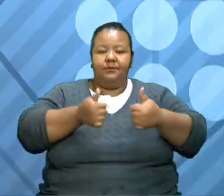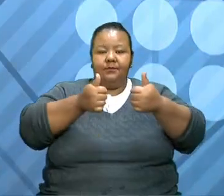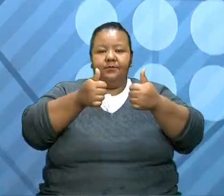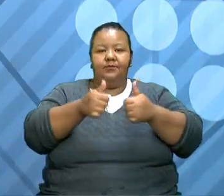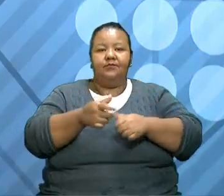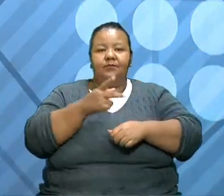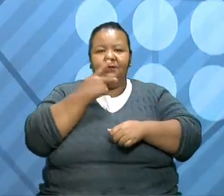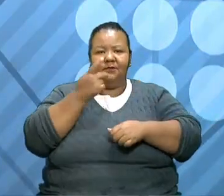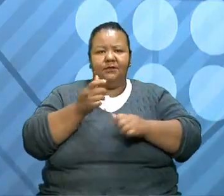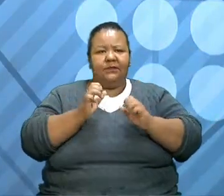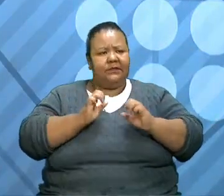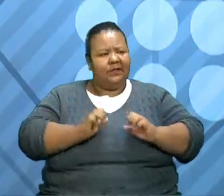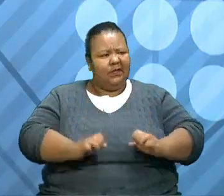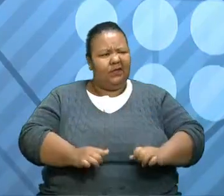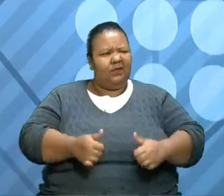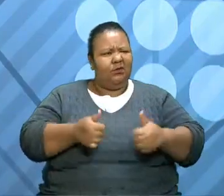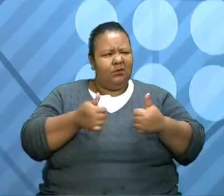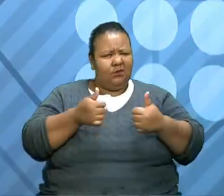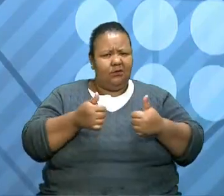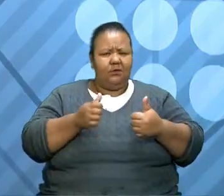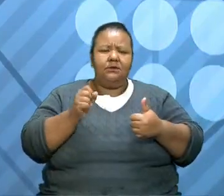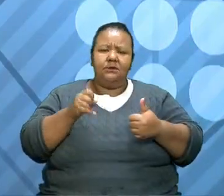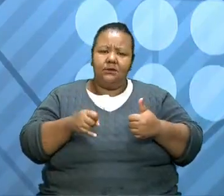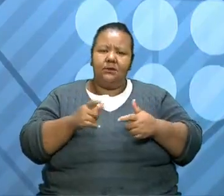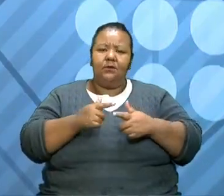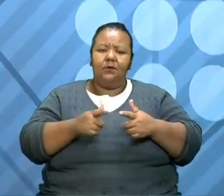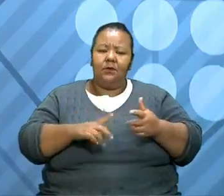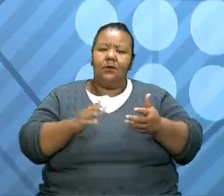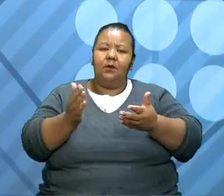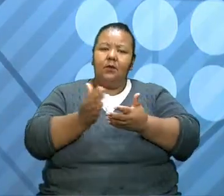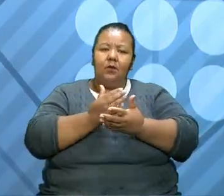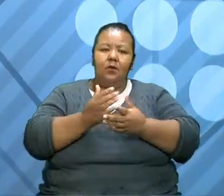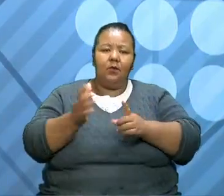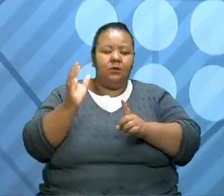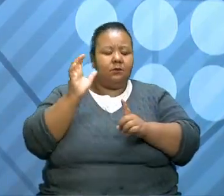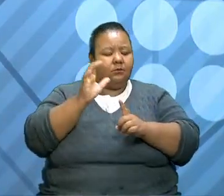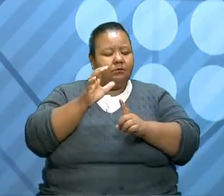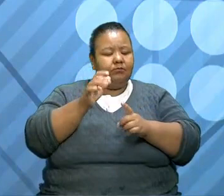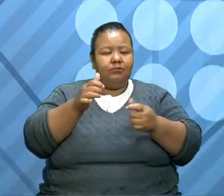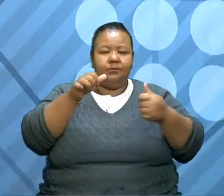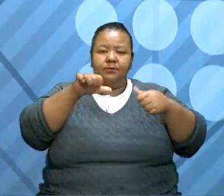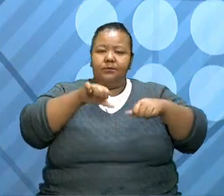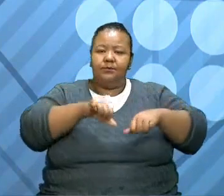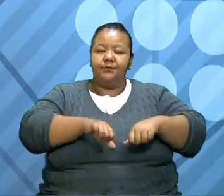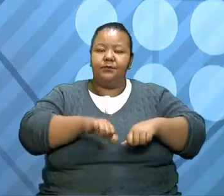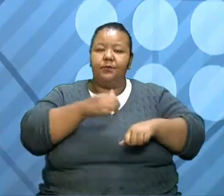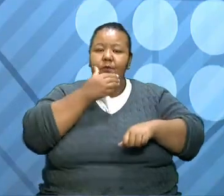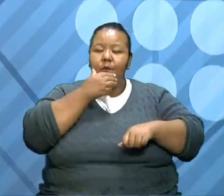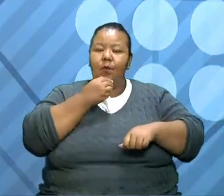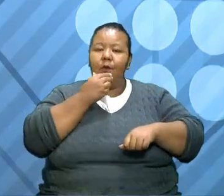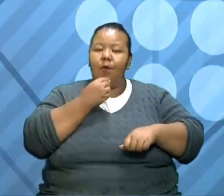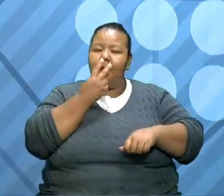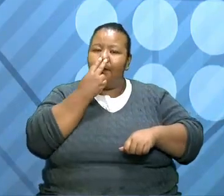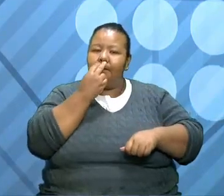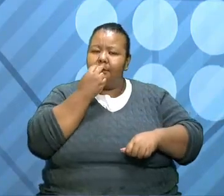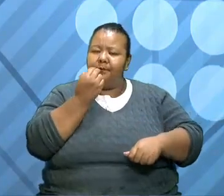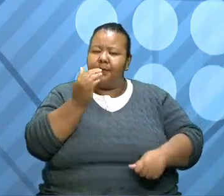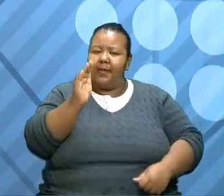Aí você fala assim, ética e positiva? É, porque tem pessoas que têm a capacidade de influenciar negativamente. Hitler foi um grande